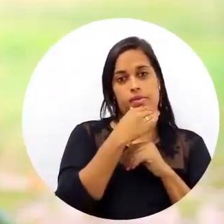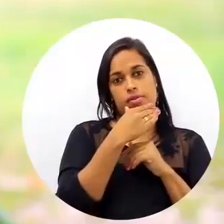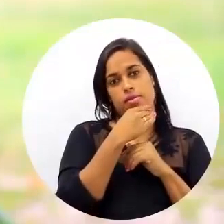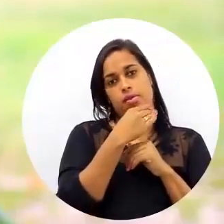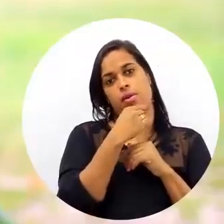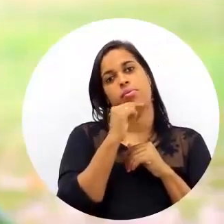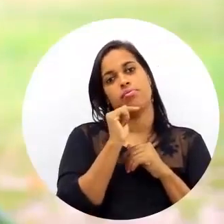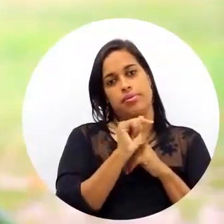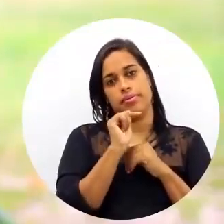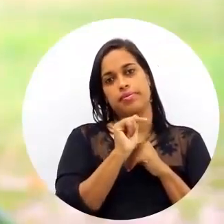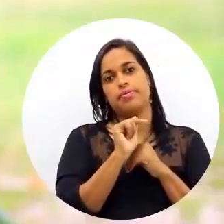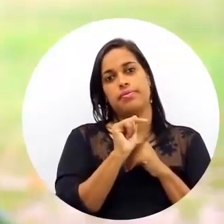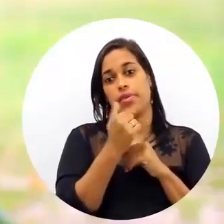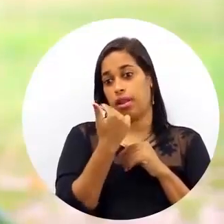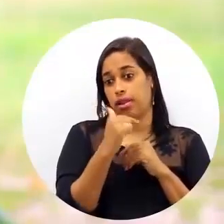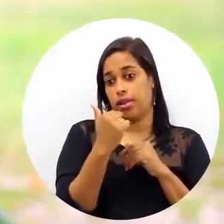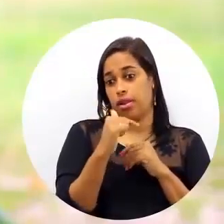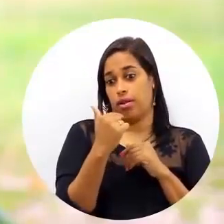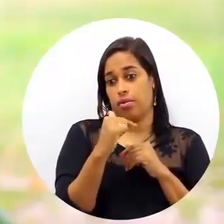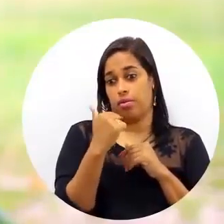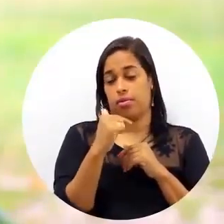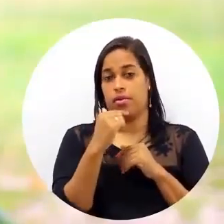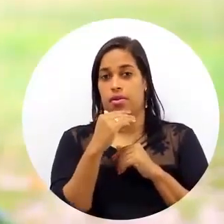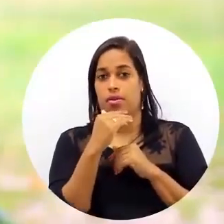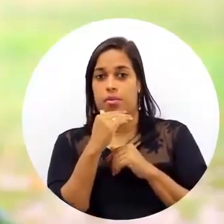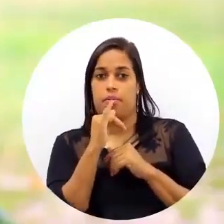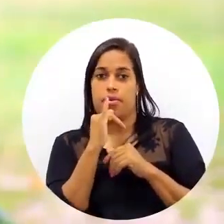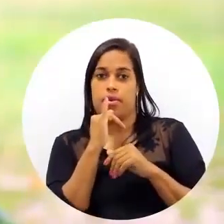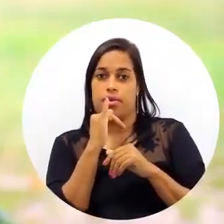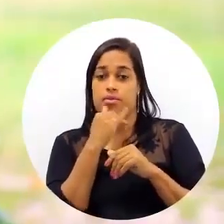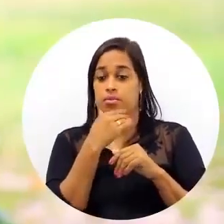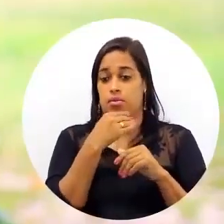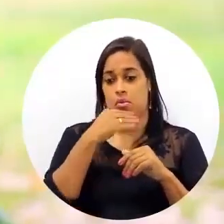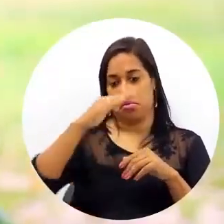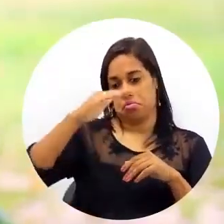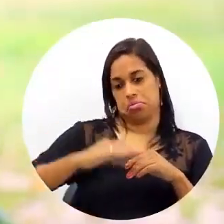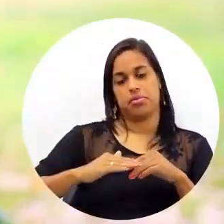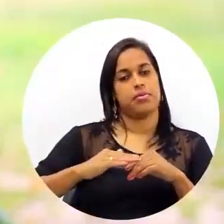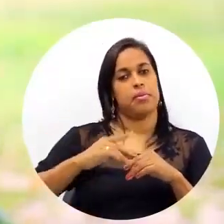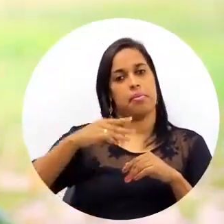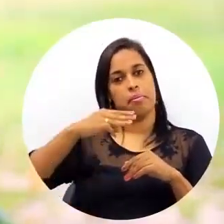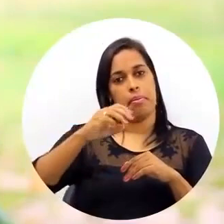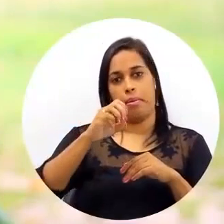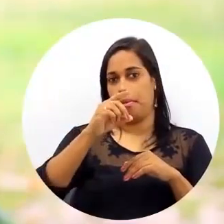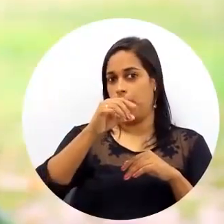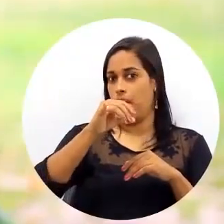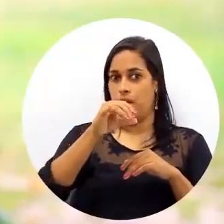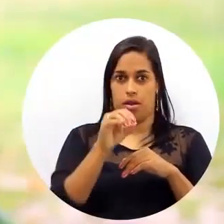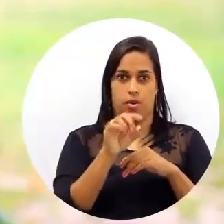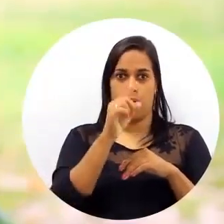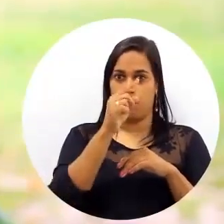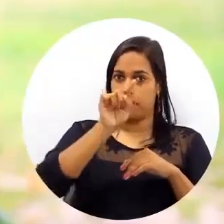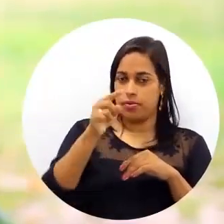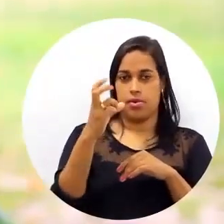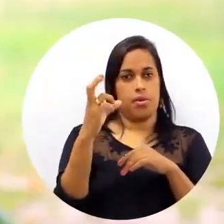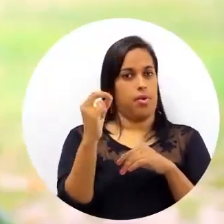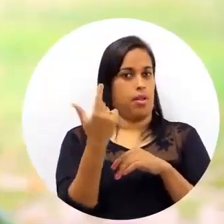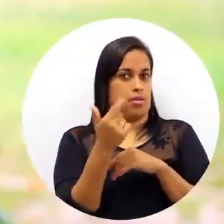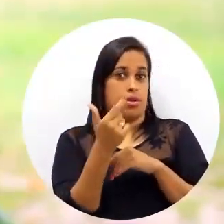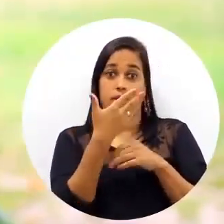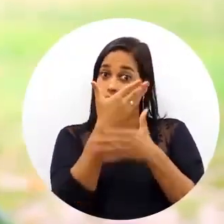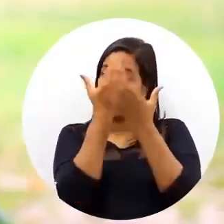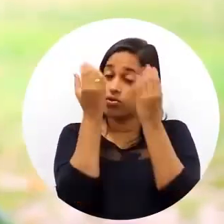menos esse homem será médio. Então, não existe homem médio. Isso tudo são falácias, ok?